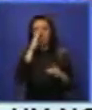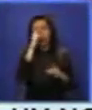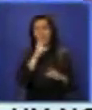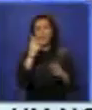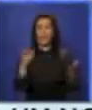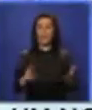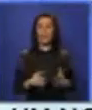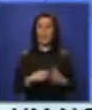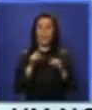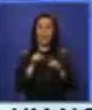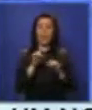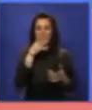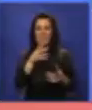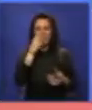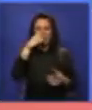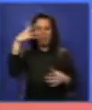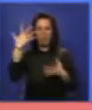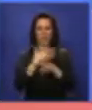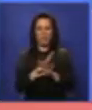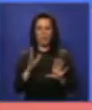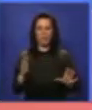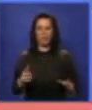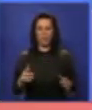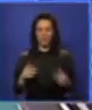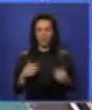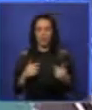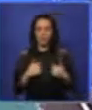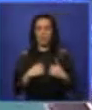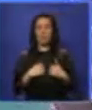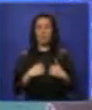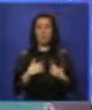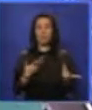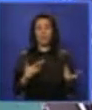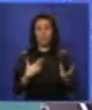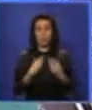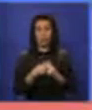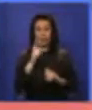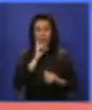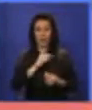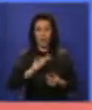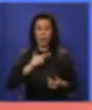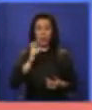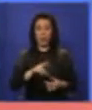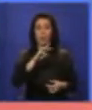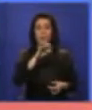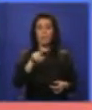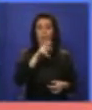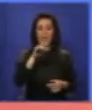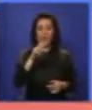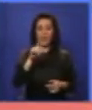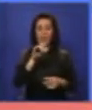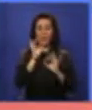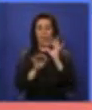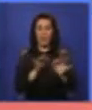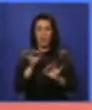encantada com esse seu sorriso. Não Carla, fica à eu vontade, mas já estou melhor. vou ter com a doutora Maria Carlos, que